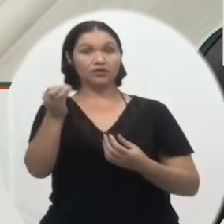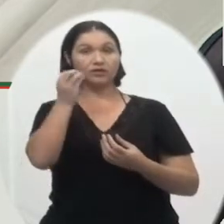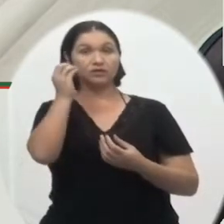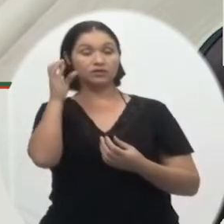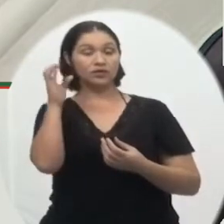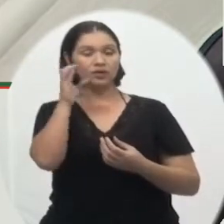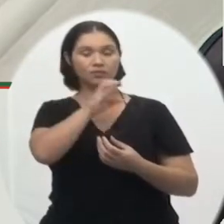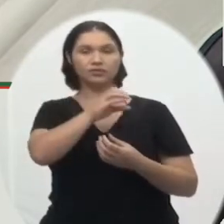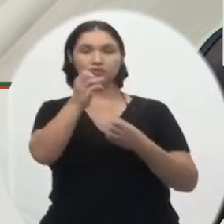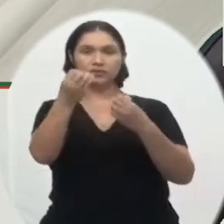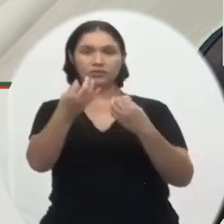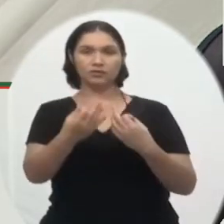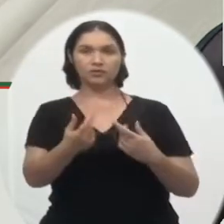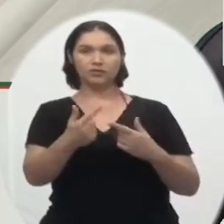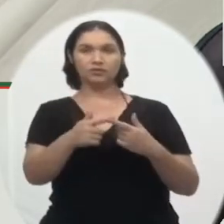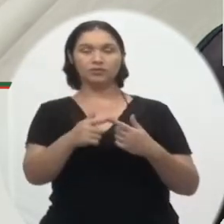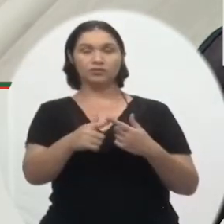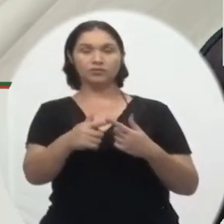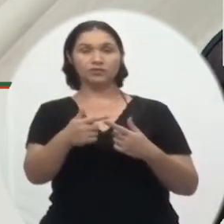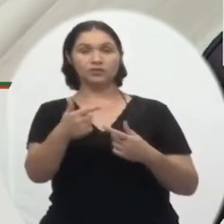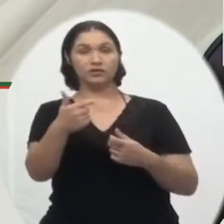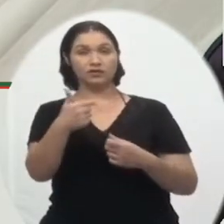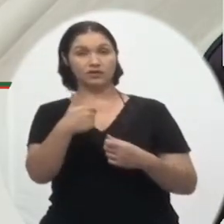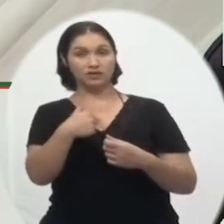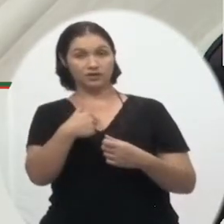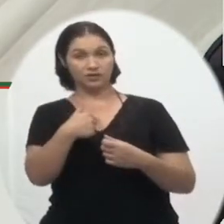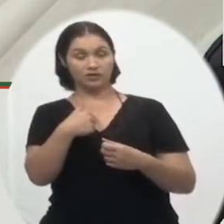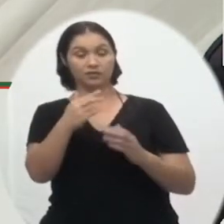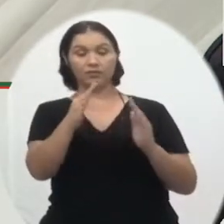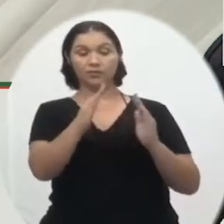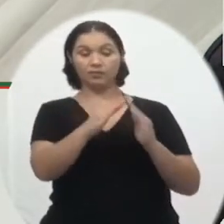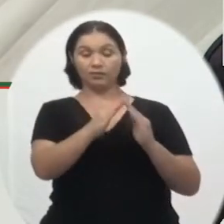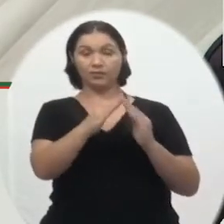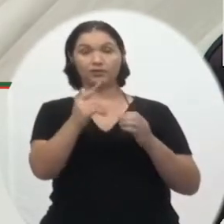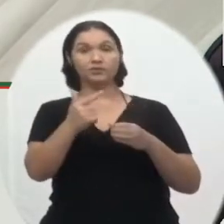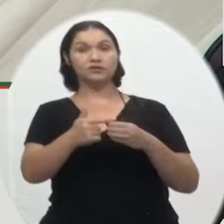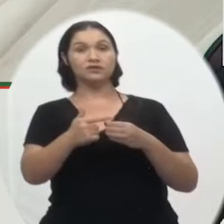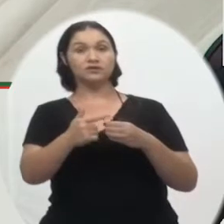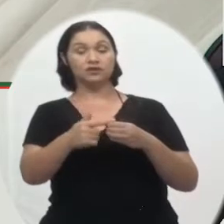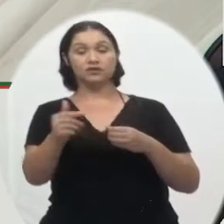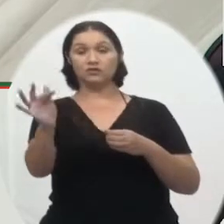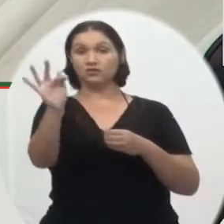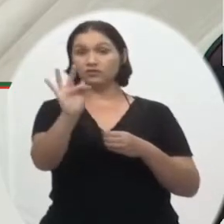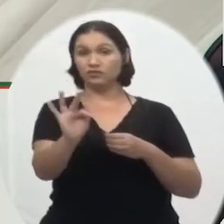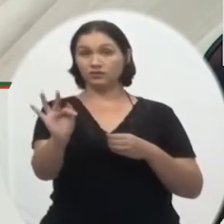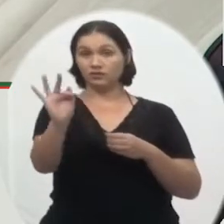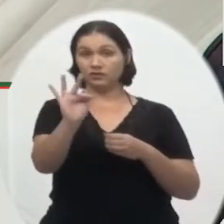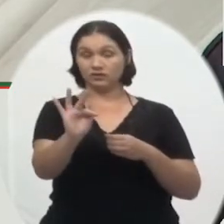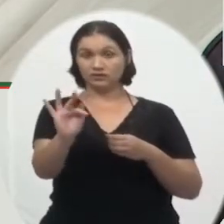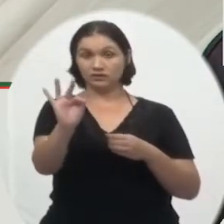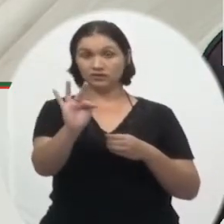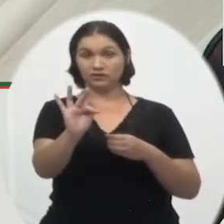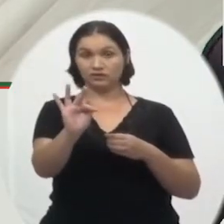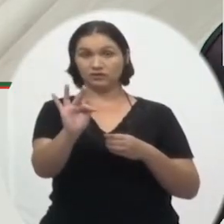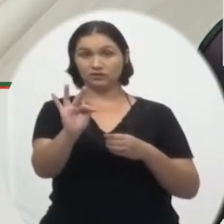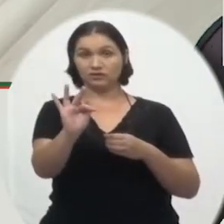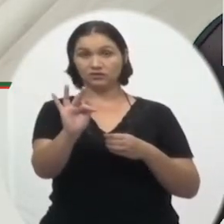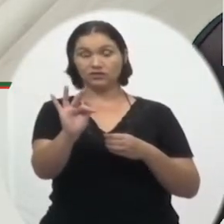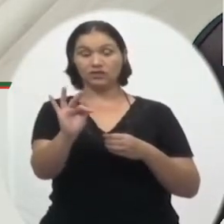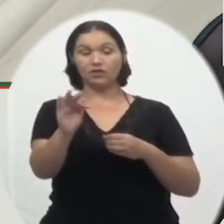uma cidade, como foi colocado, que é filha de Criciúma, nossa referência, um município de médio e pequeno